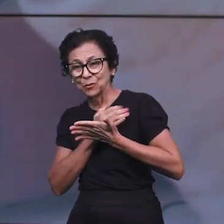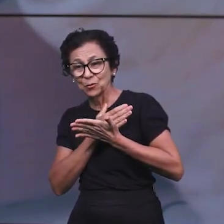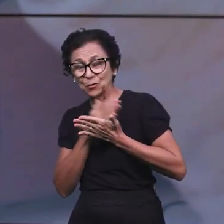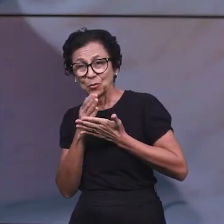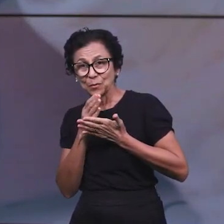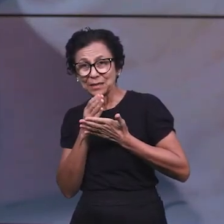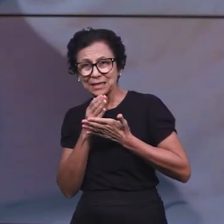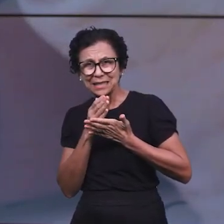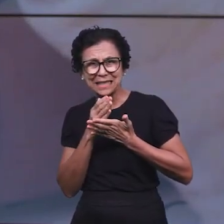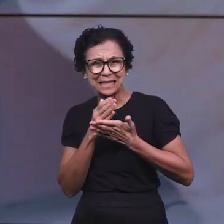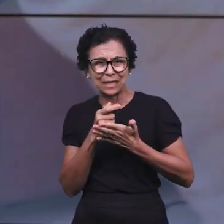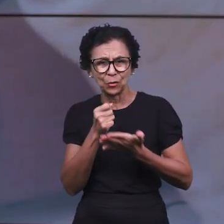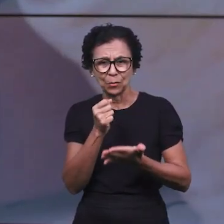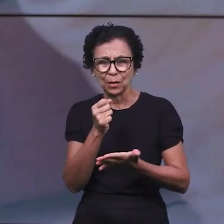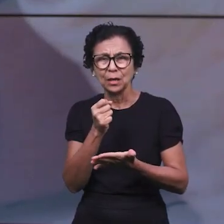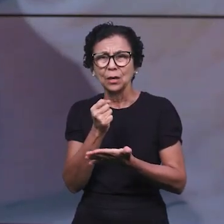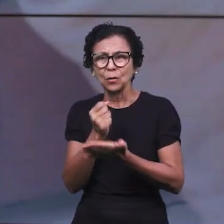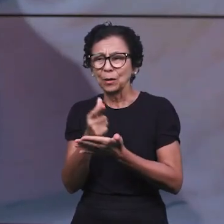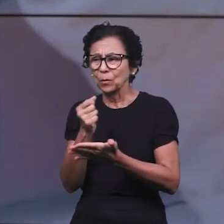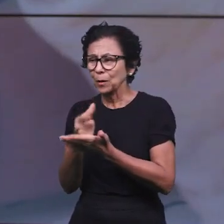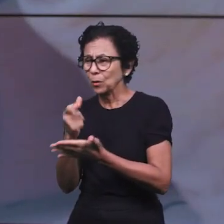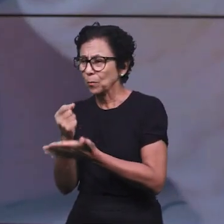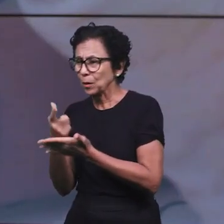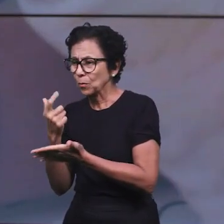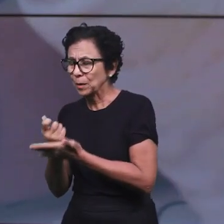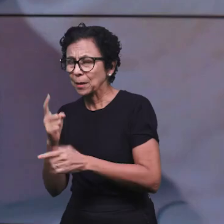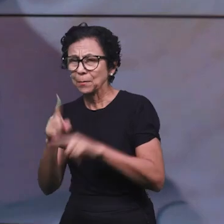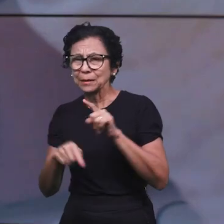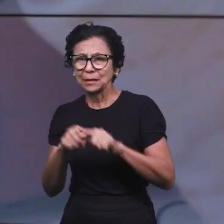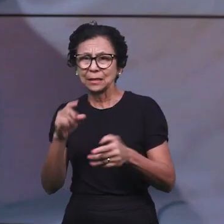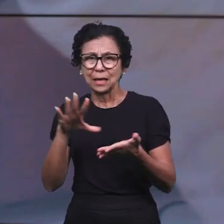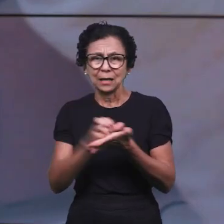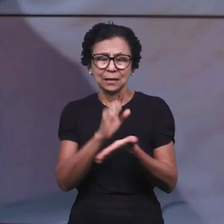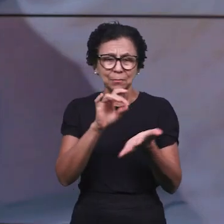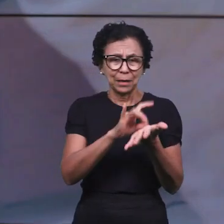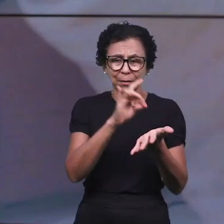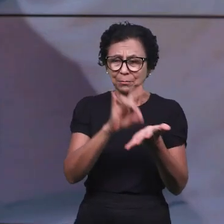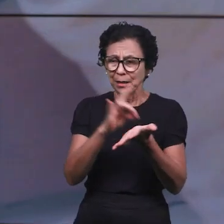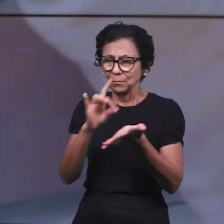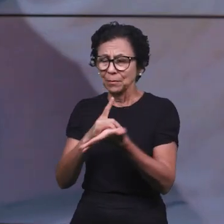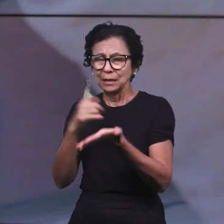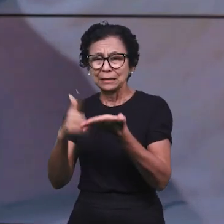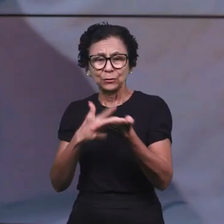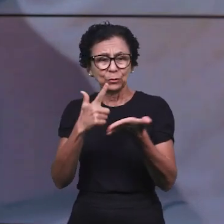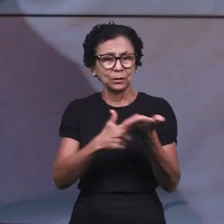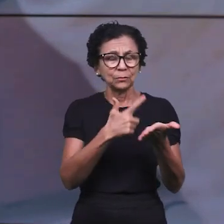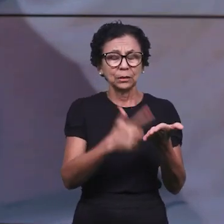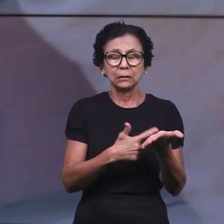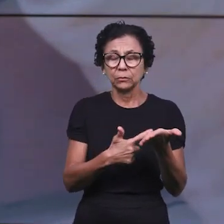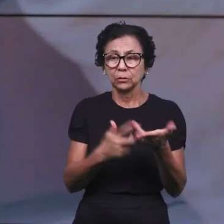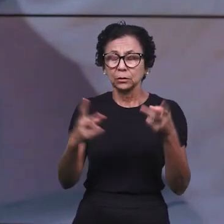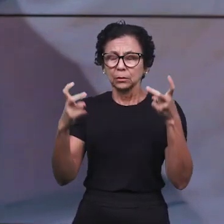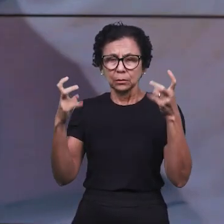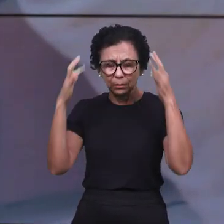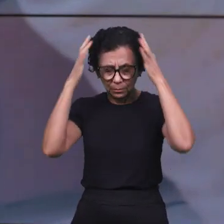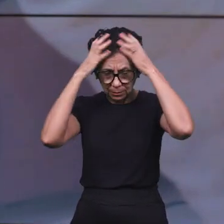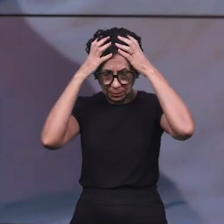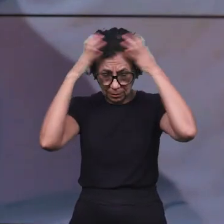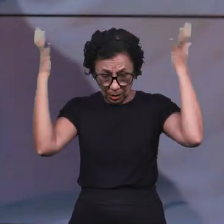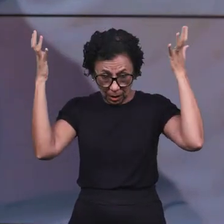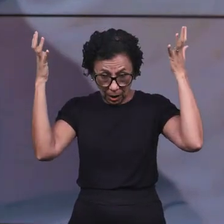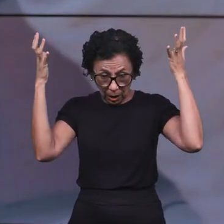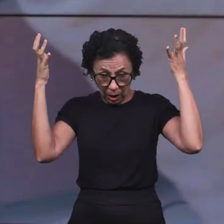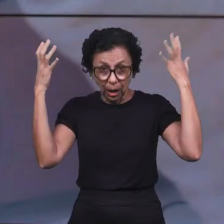começa a adquirir um monte de material, várias assinaturas, vários livros. Quando ele percebe, ele está totalmente desorientado, porque está